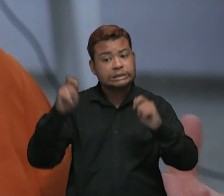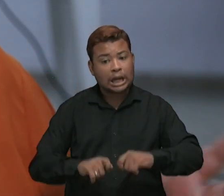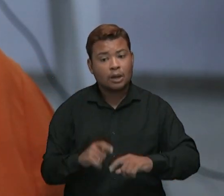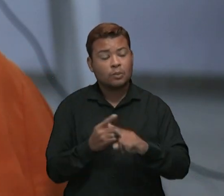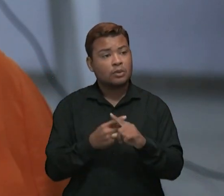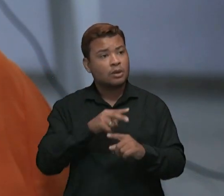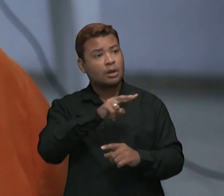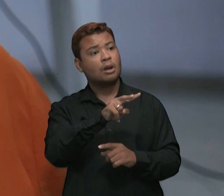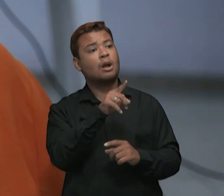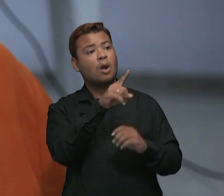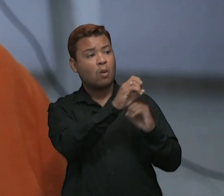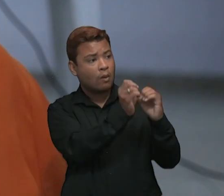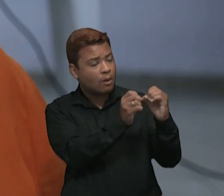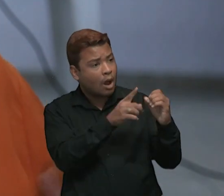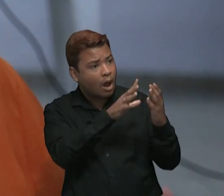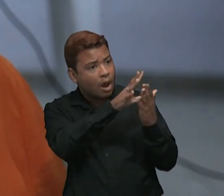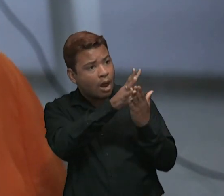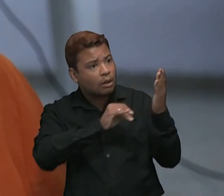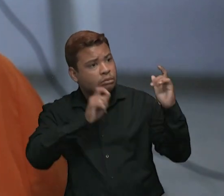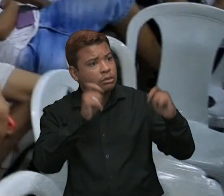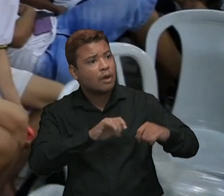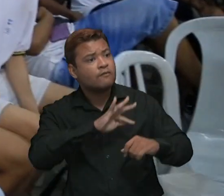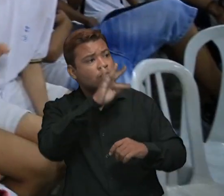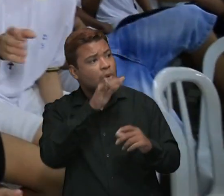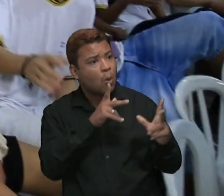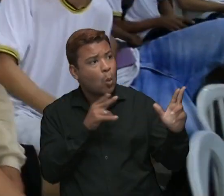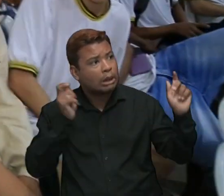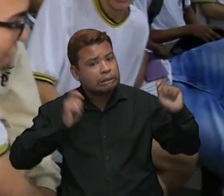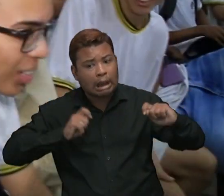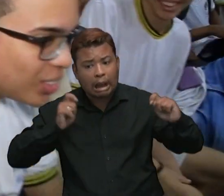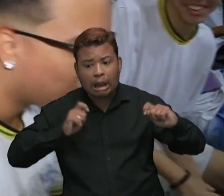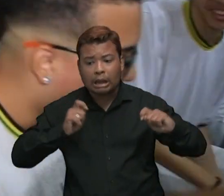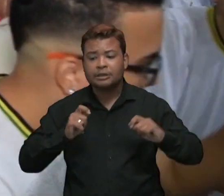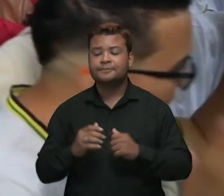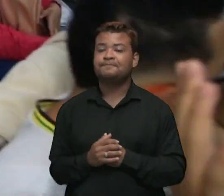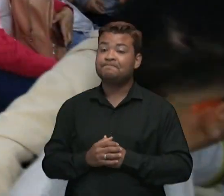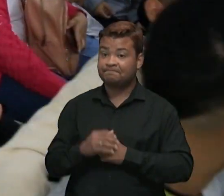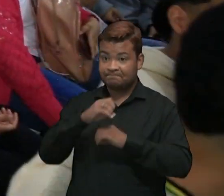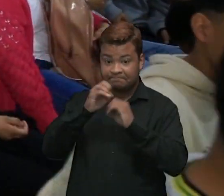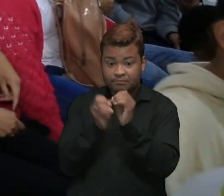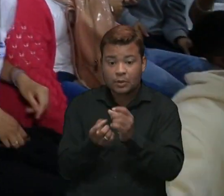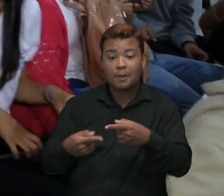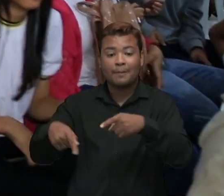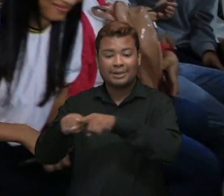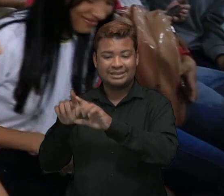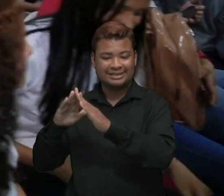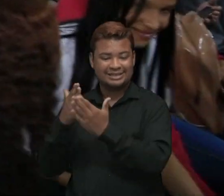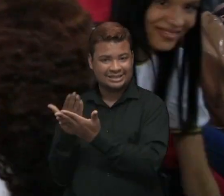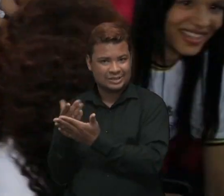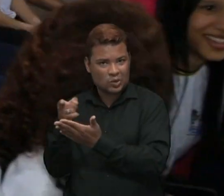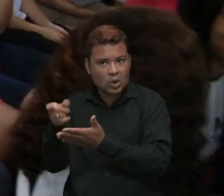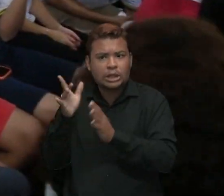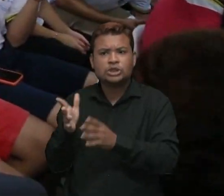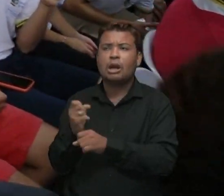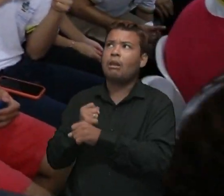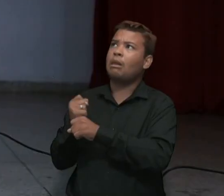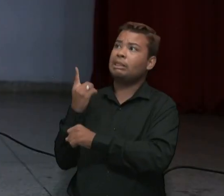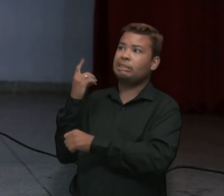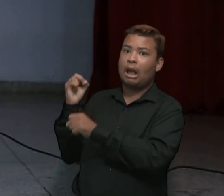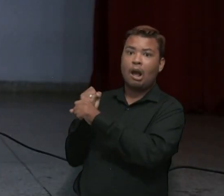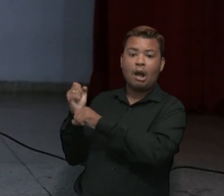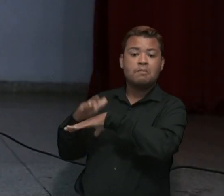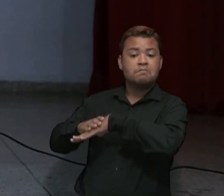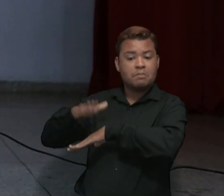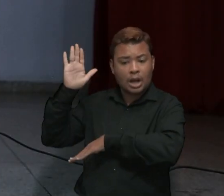veem isso como um futuro próximo, como uma expectativa, né? A parceria da UFG com o colégio existe há mais de 10 anos,